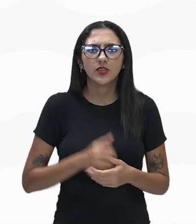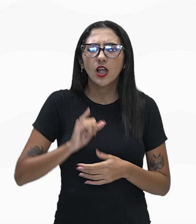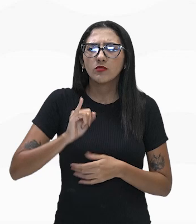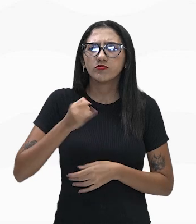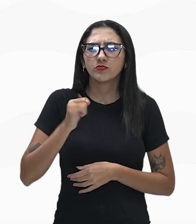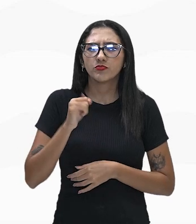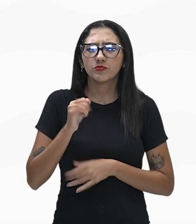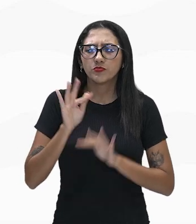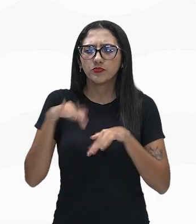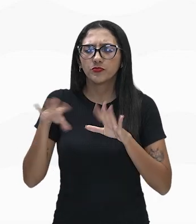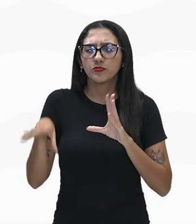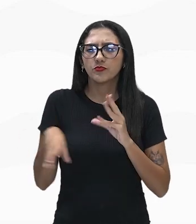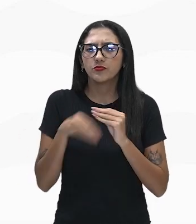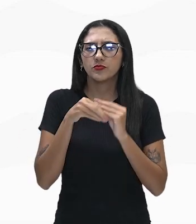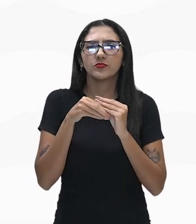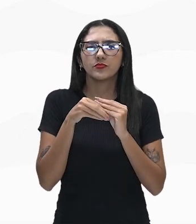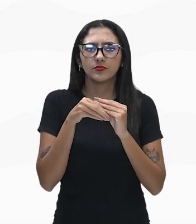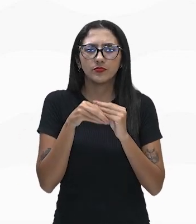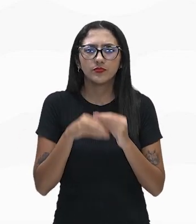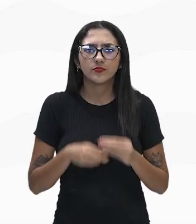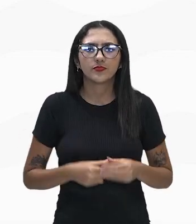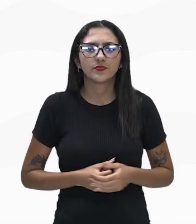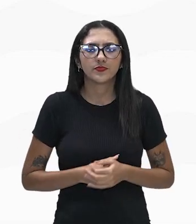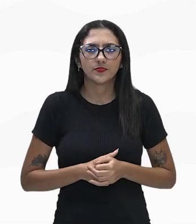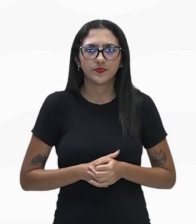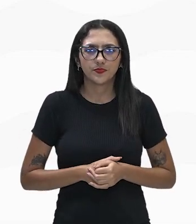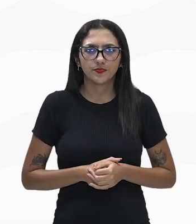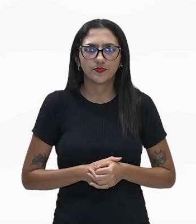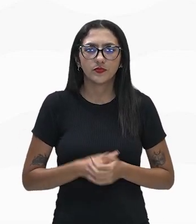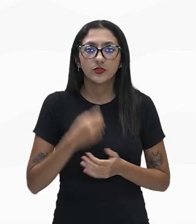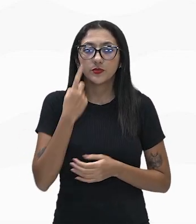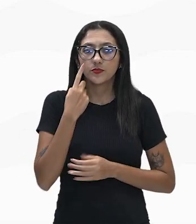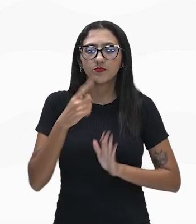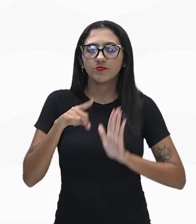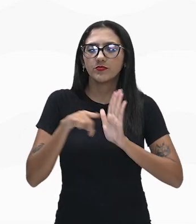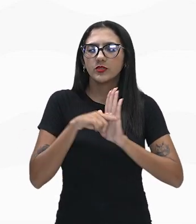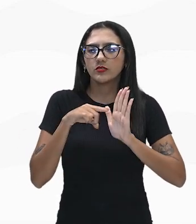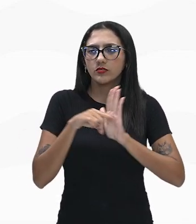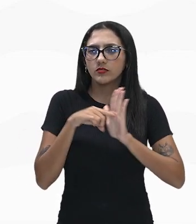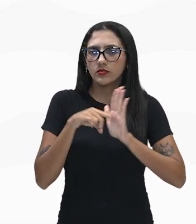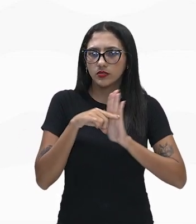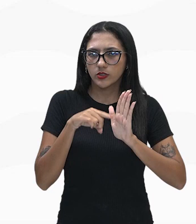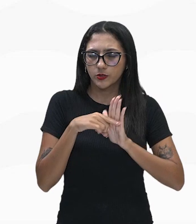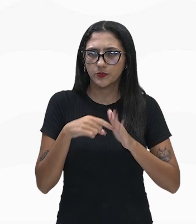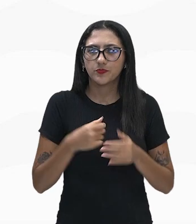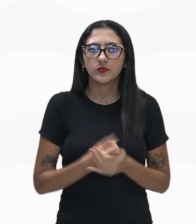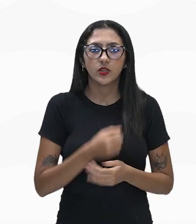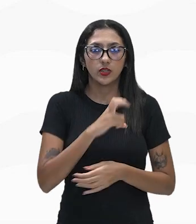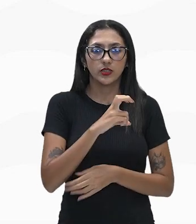gerados serão, então, quando a gente faz a subtração, dos R$